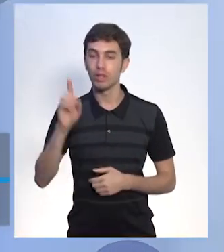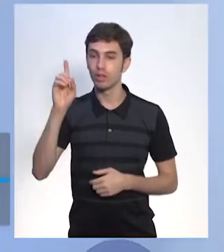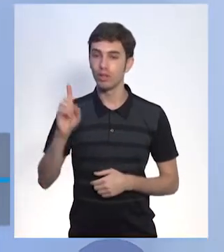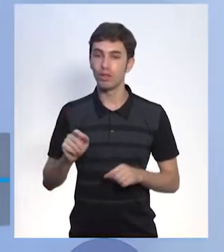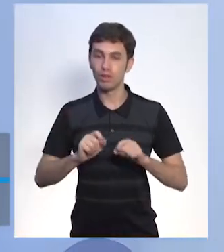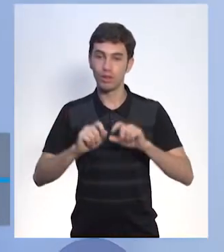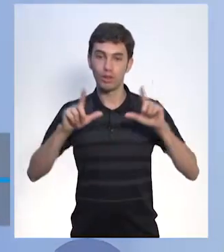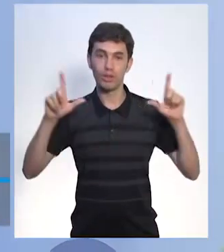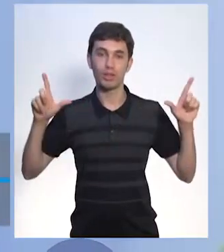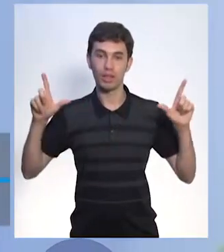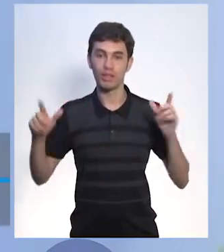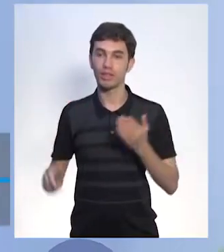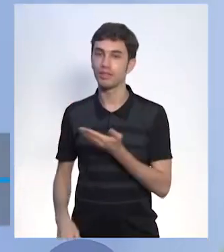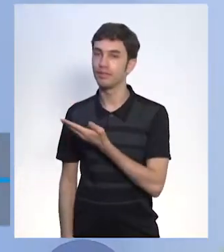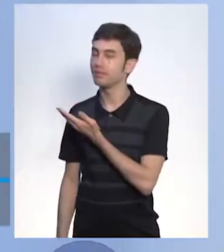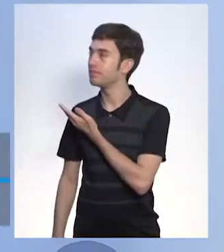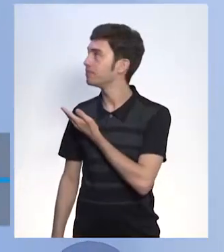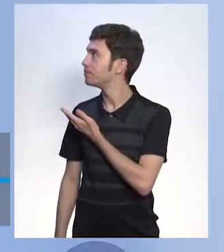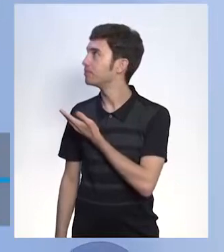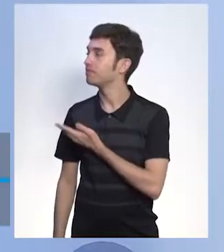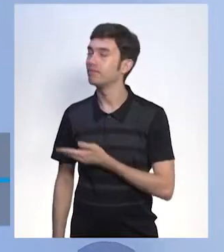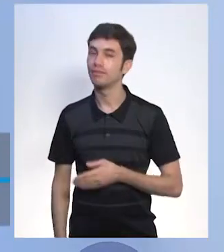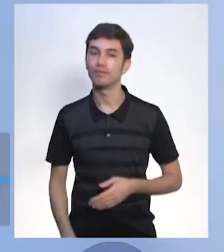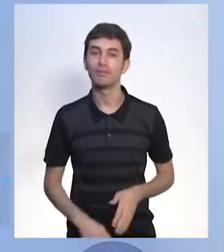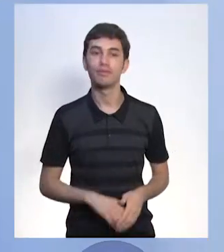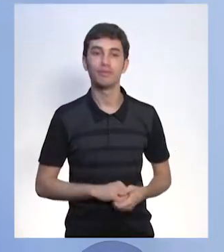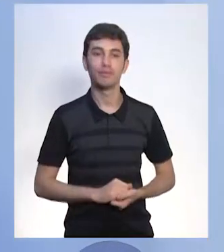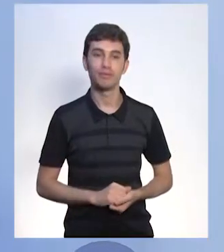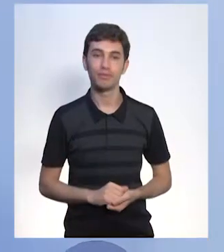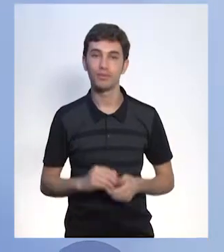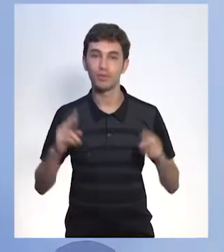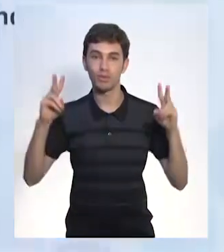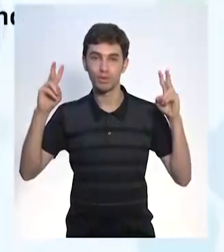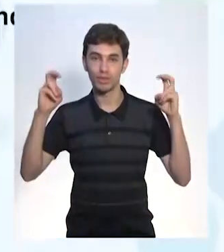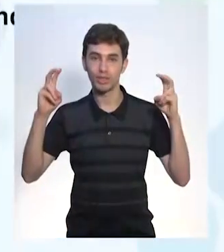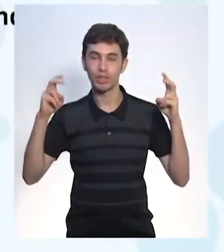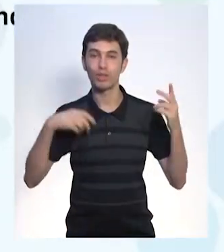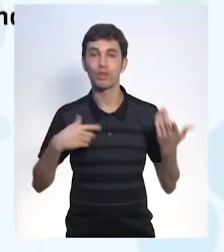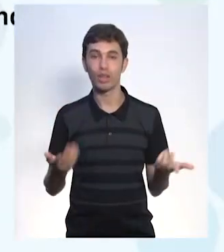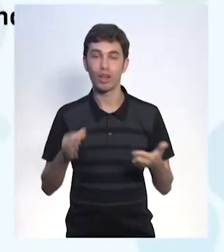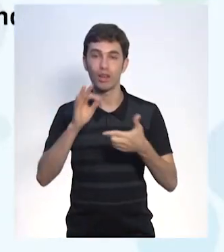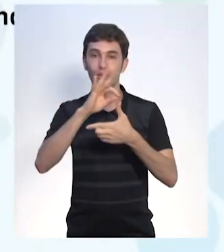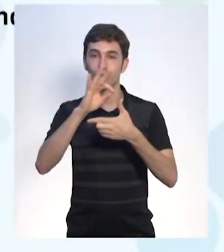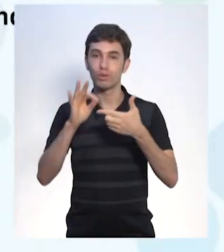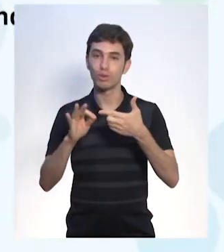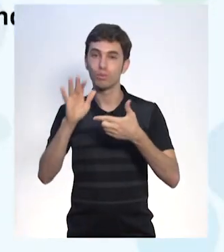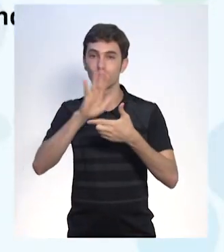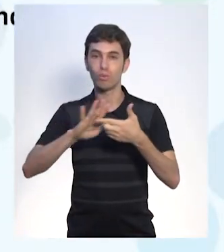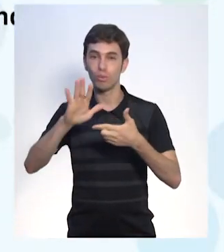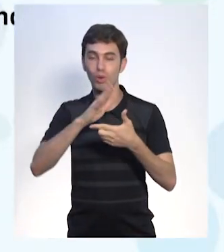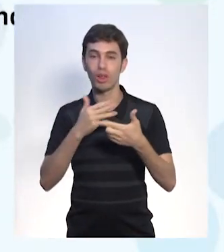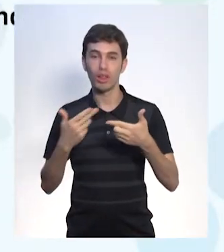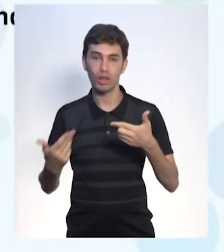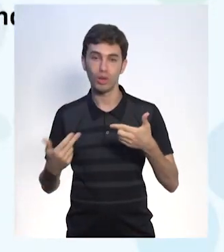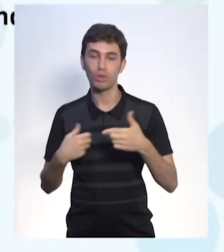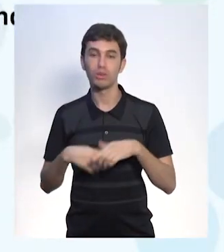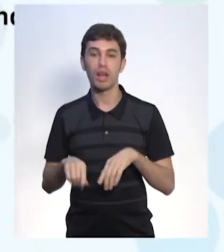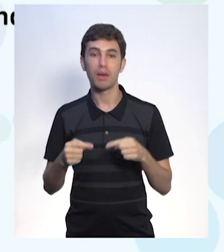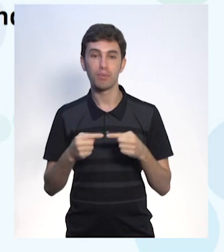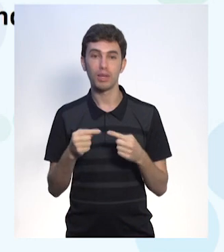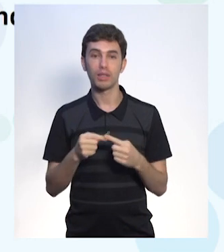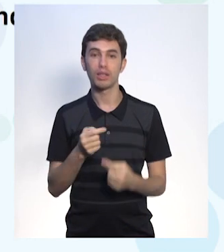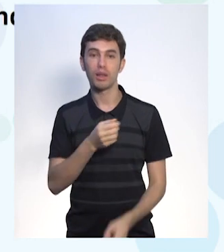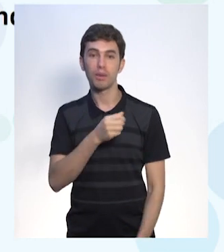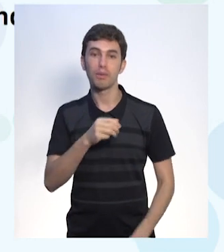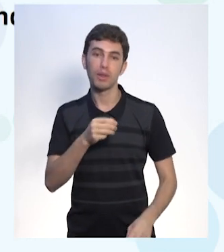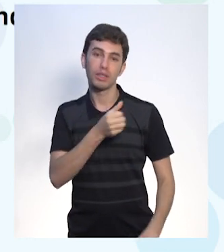colocar para vocês aí, olha lá o que vai aparecer, o título da aula de hoje, que são os polígonos, tá? Aula do 6º ano, ensino